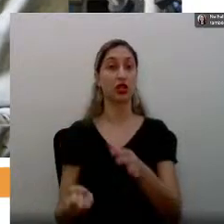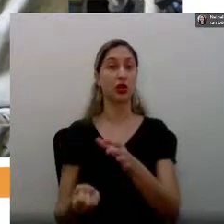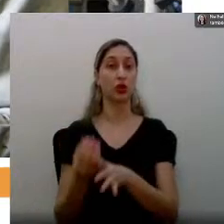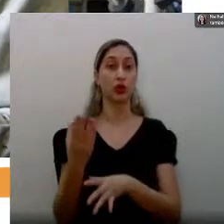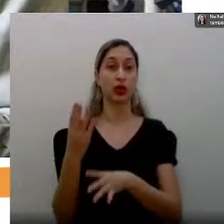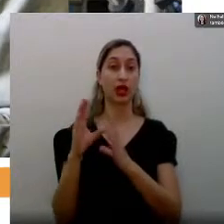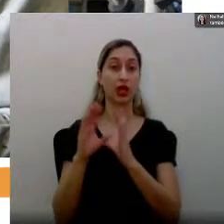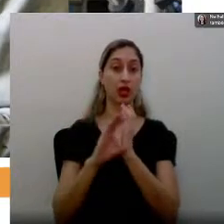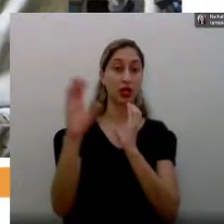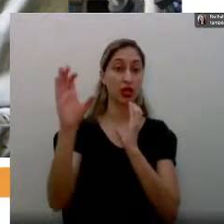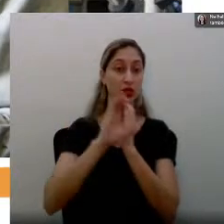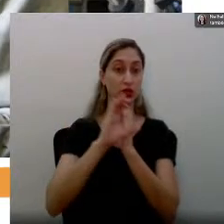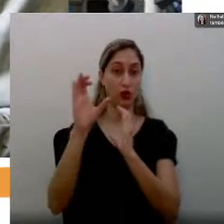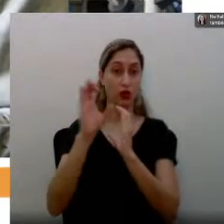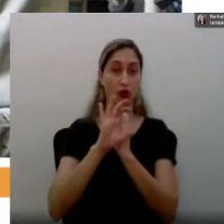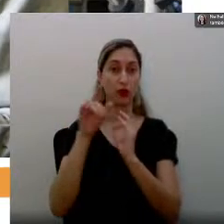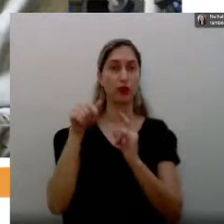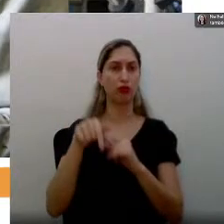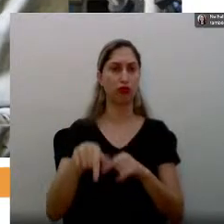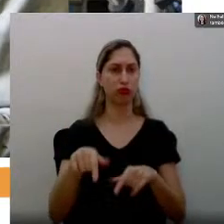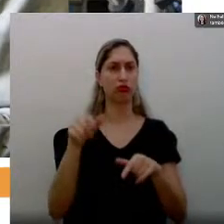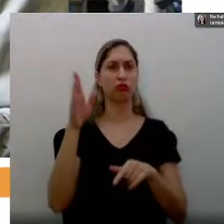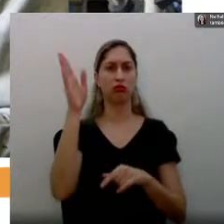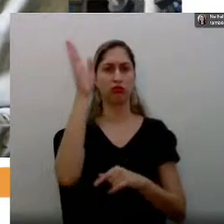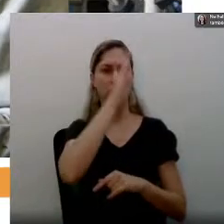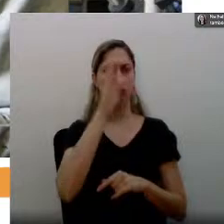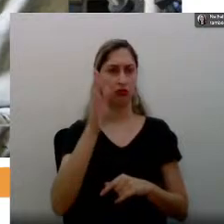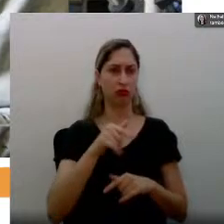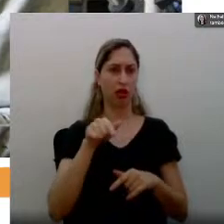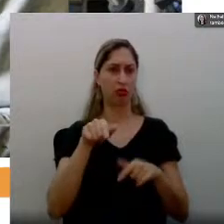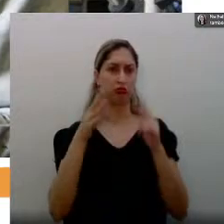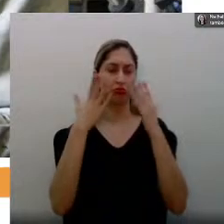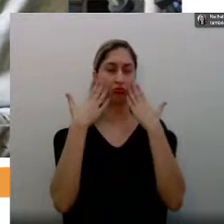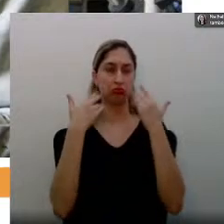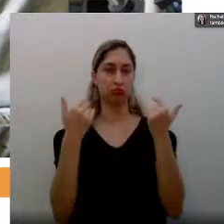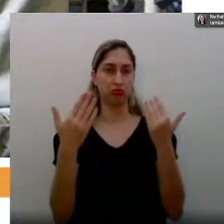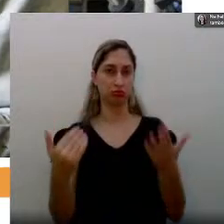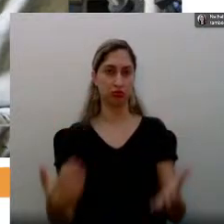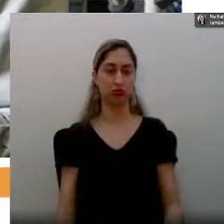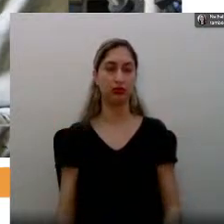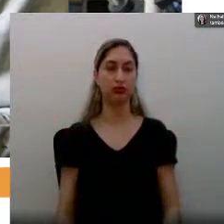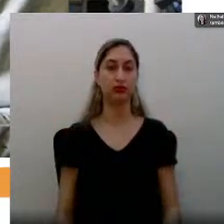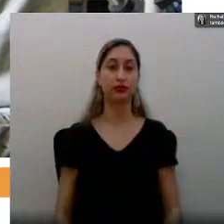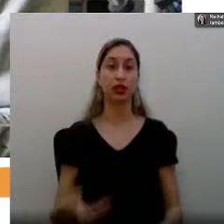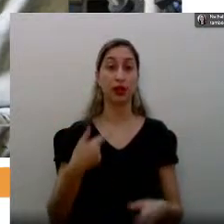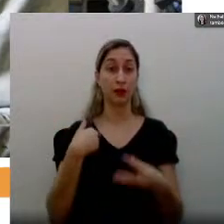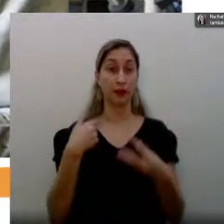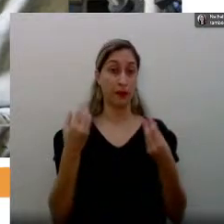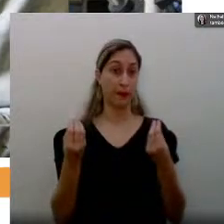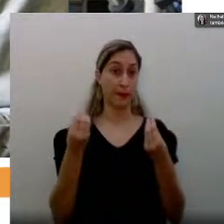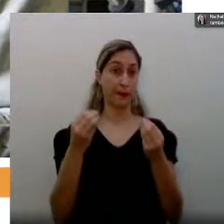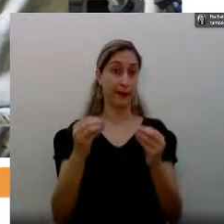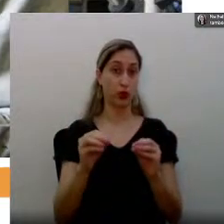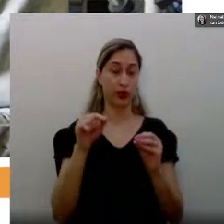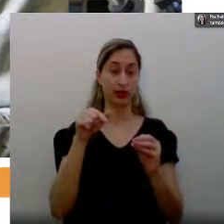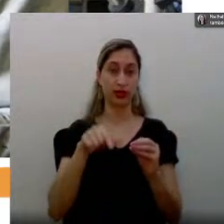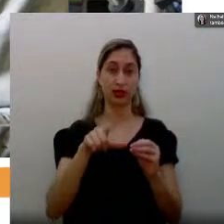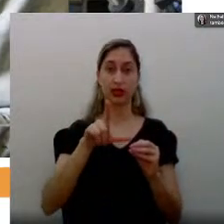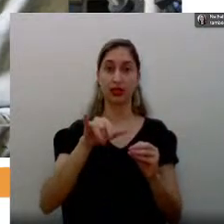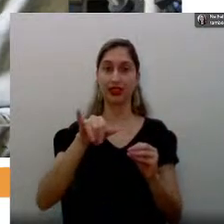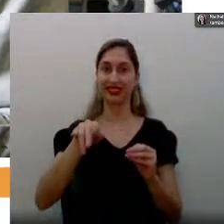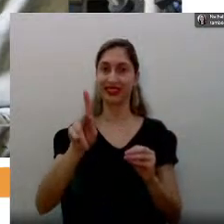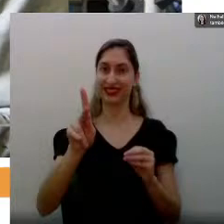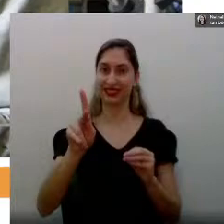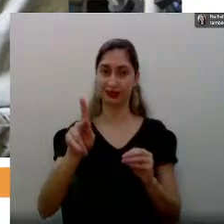tem aqui no nosso país tá eu coloquei aqui embaixo na descrição um link não é